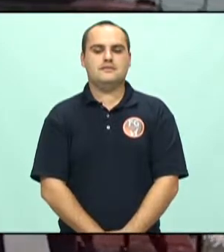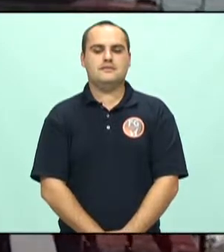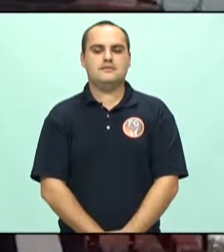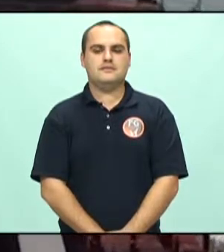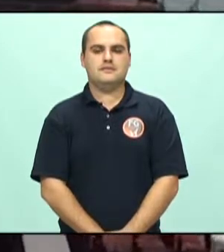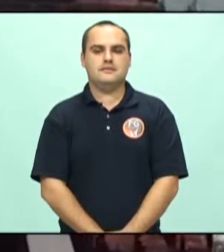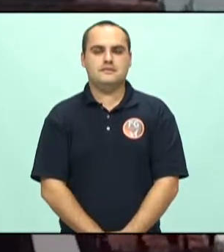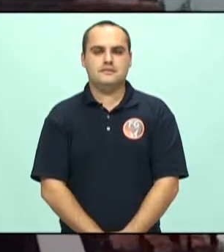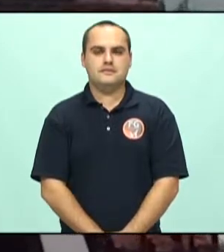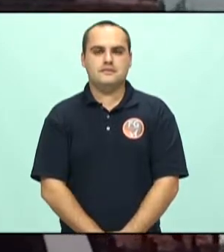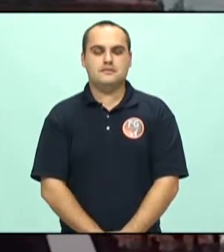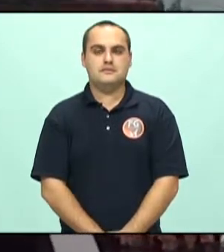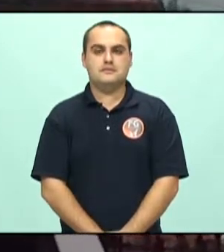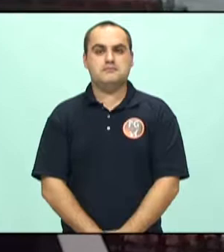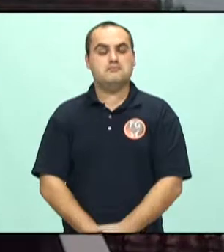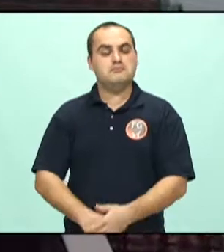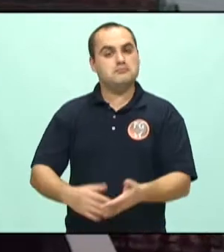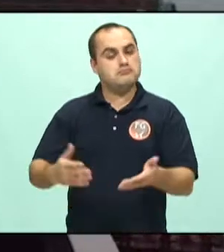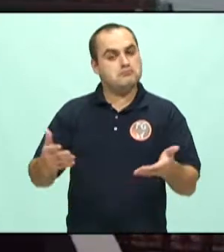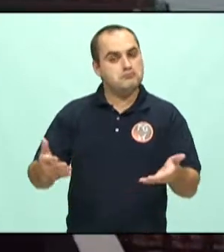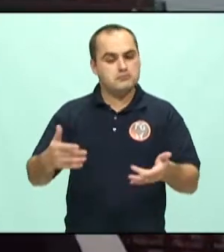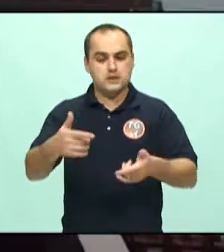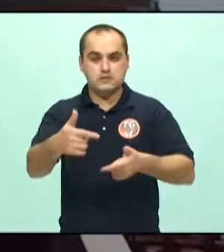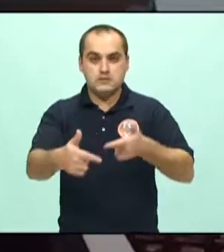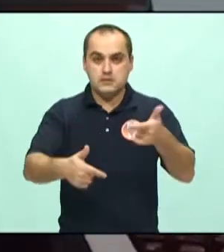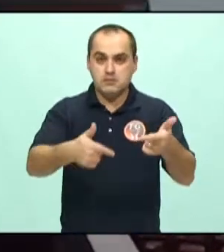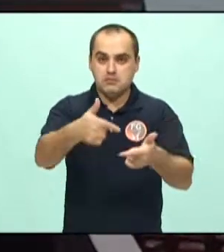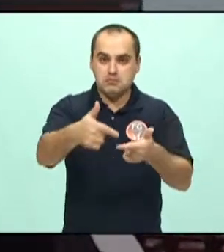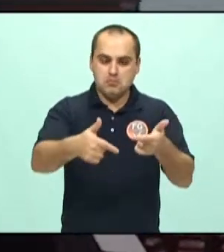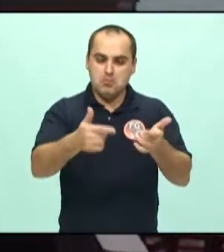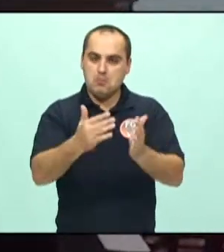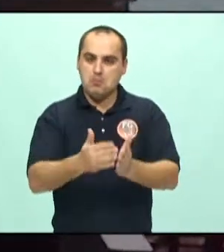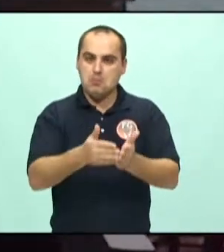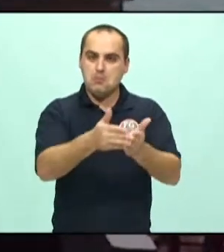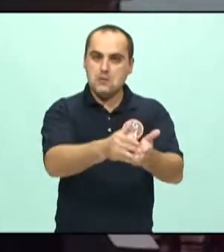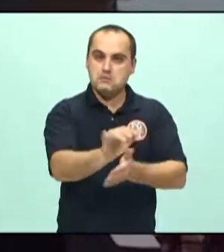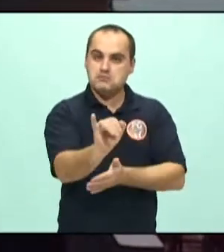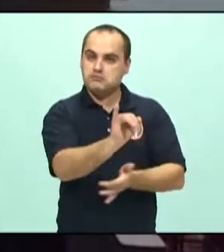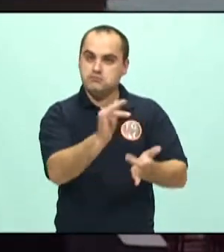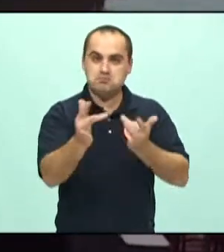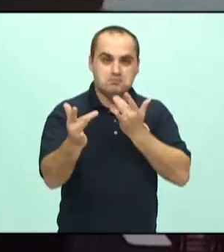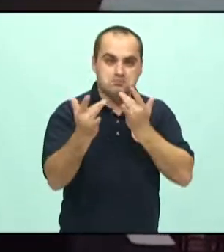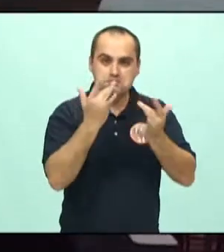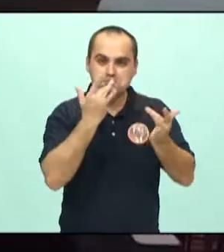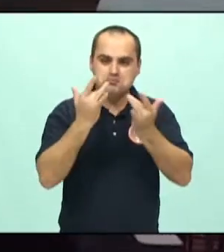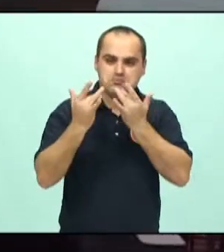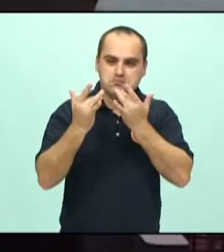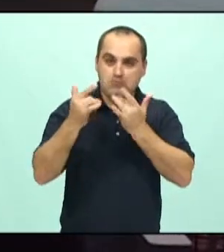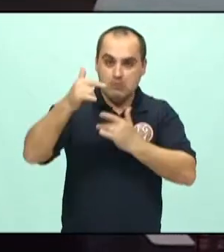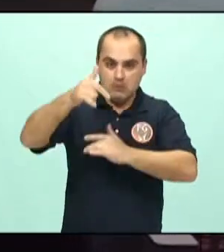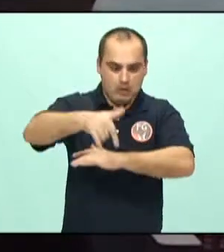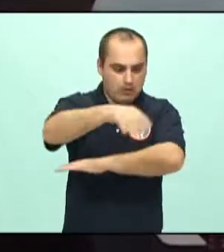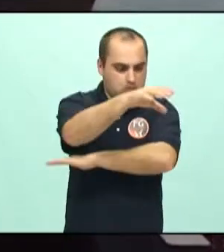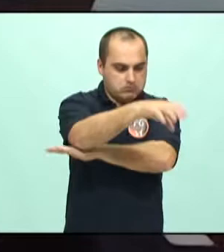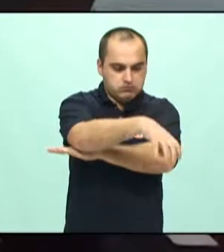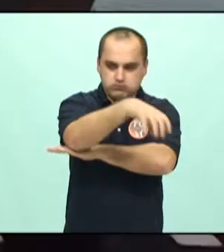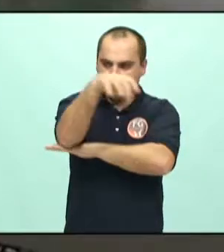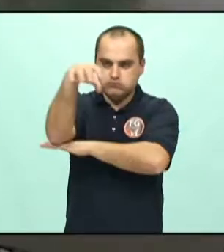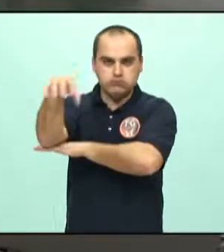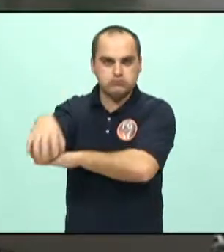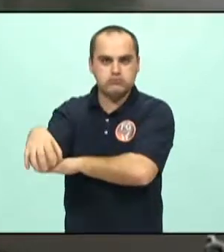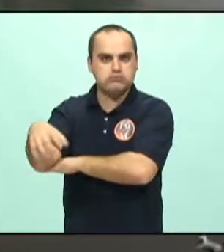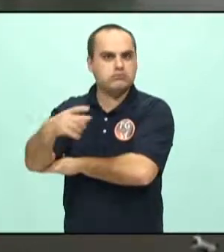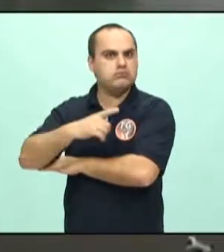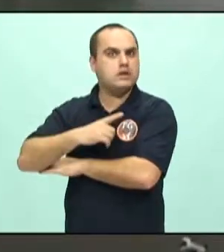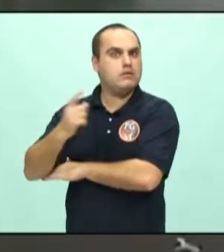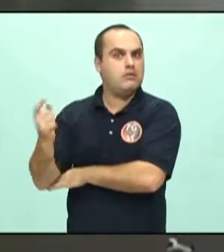A atividade portuária em Itajaí ela é apaixonante. Ali se transporta a riqueza, é uma porta aberta ao mundo.